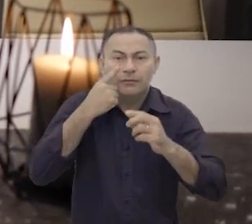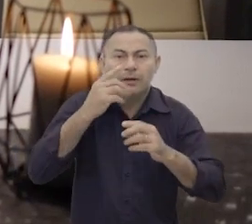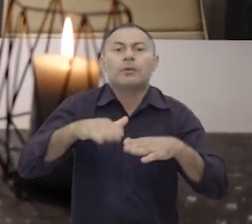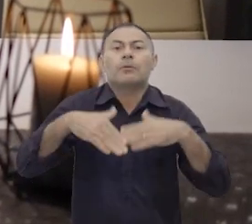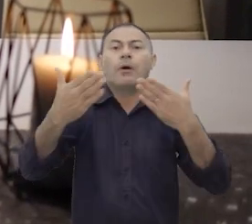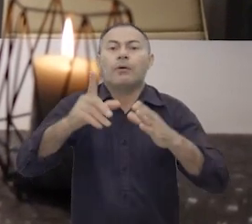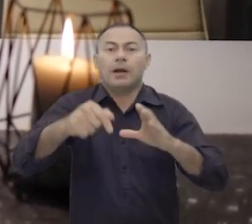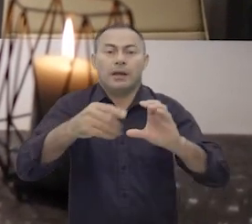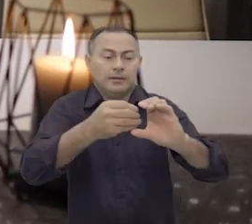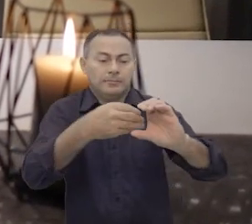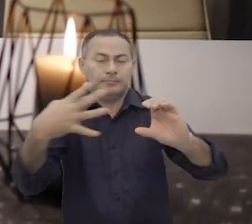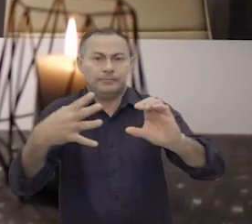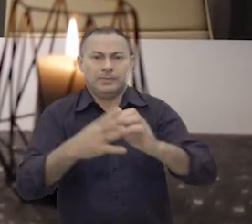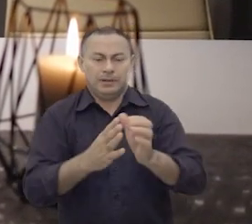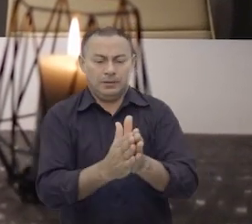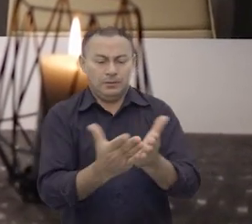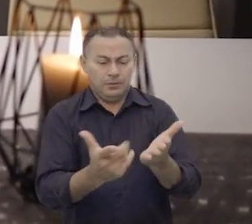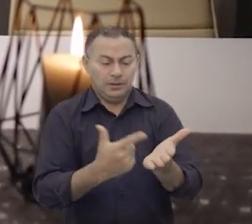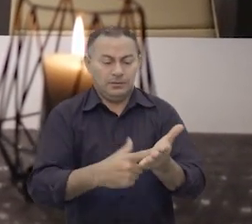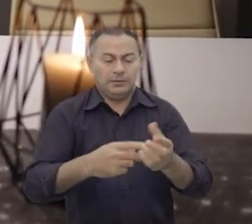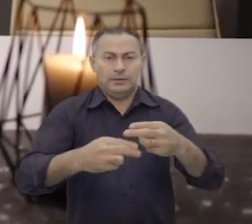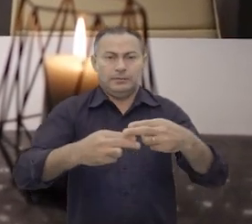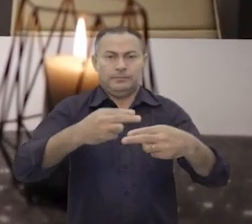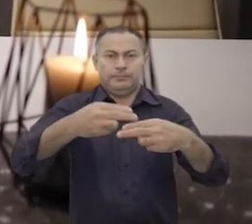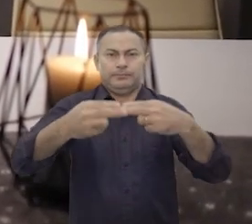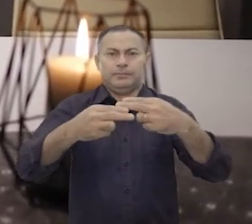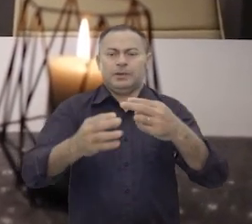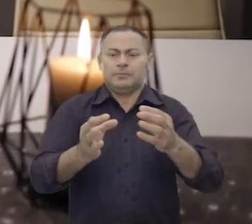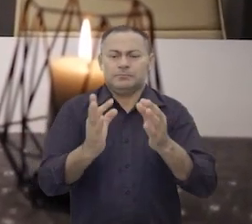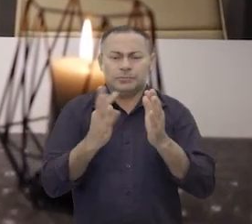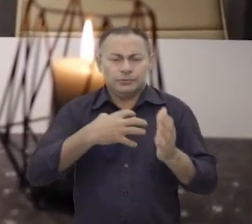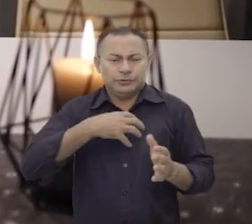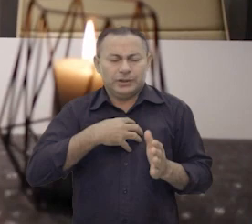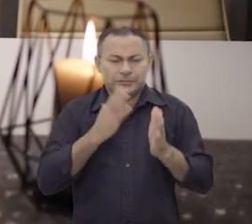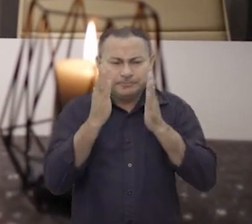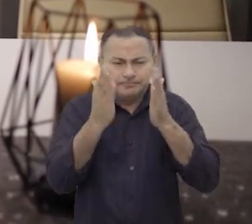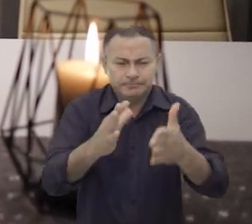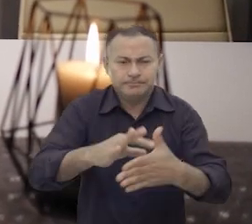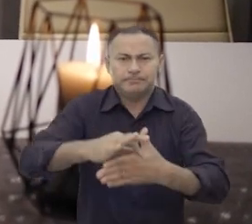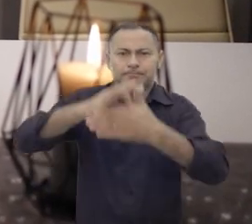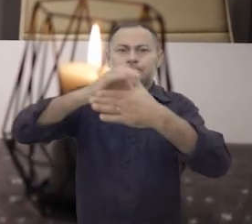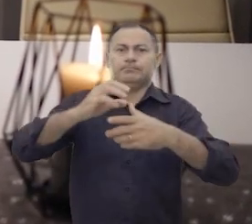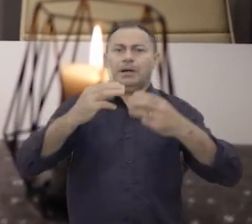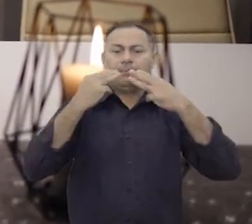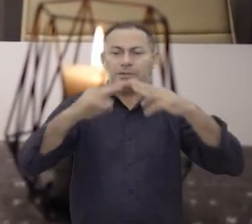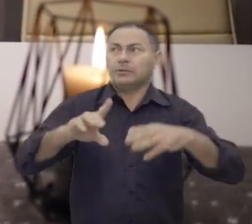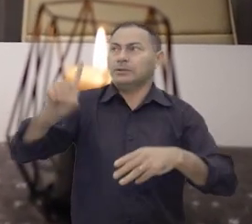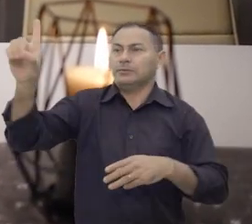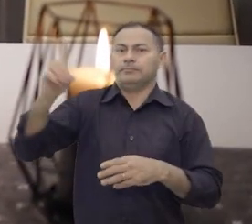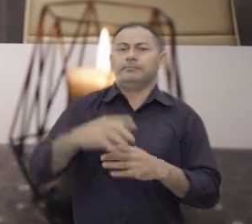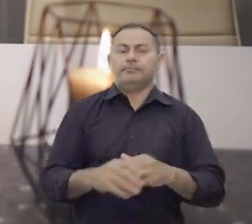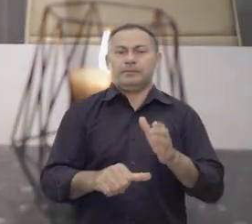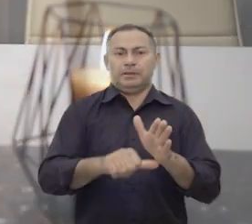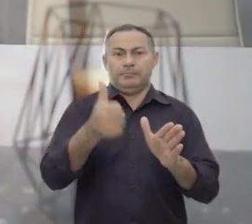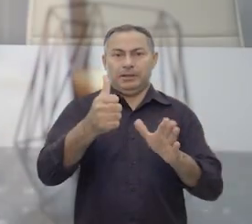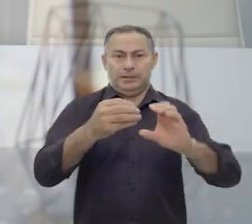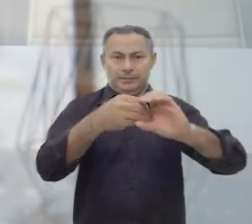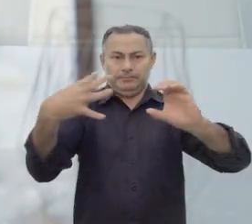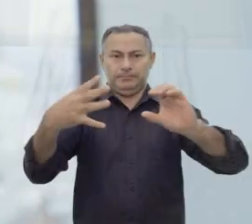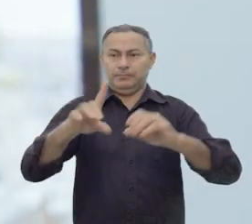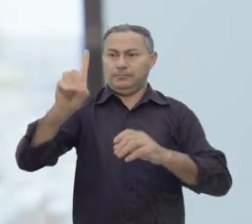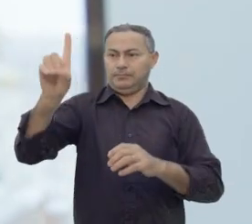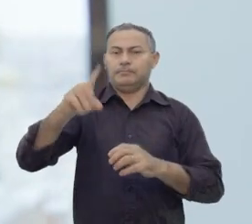essas características. Chamei o livro de Neemias de O Perfil de um Líder para a Obra de Deus. Essa é a